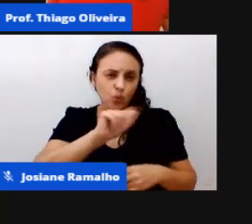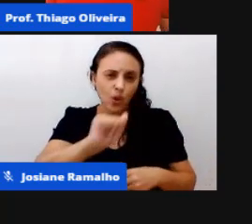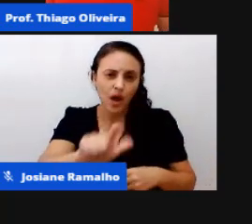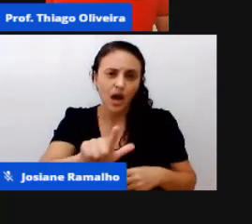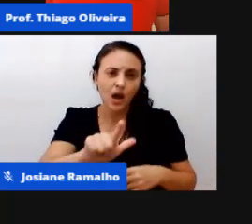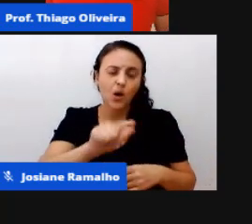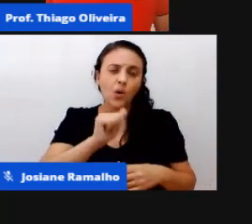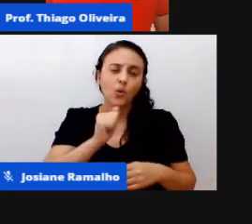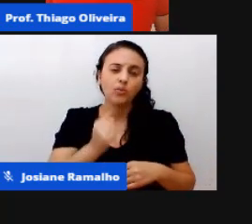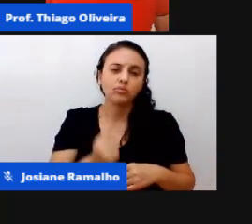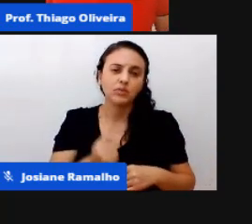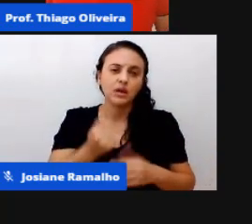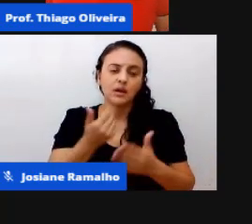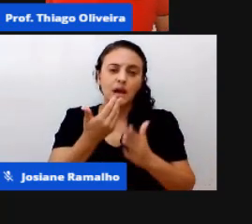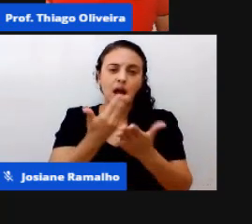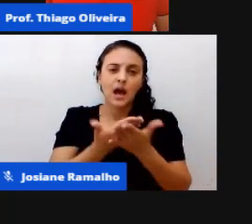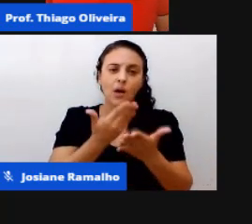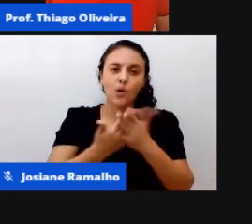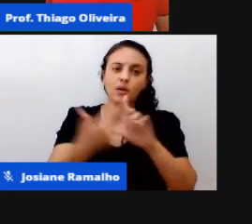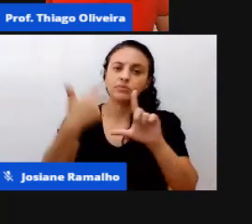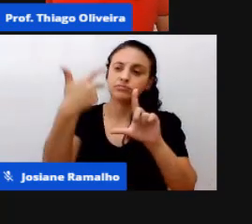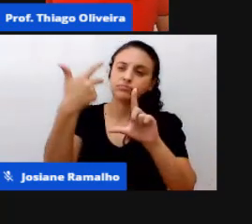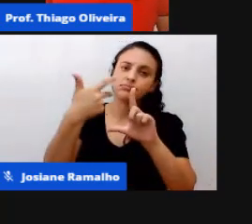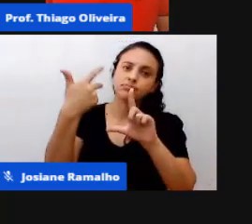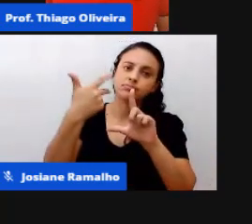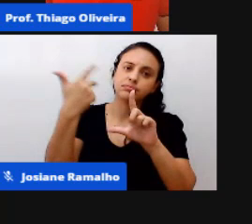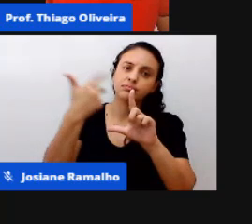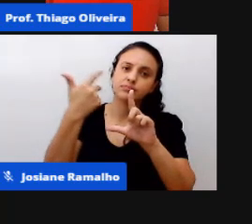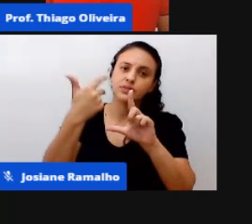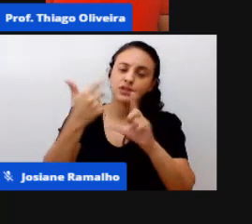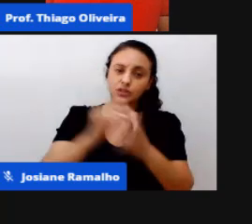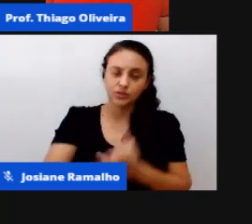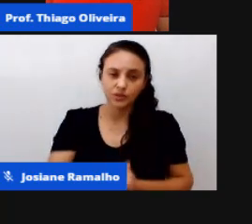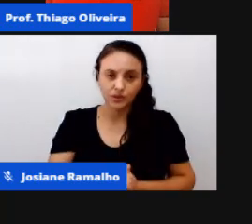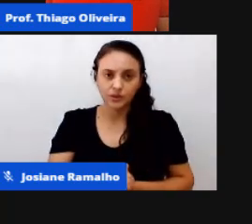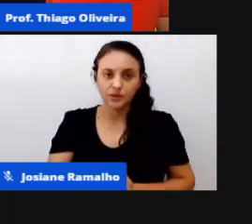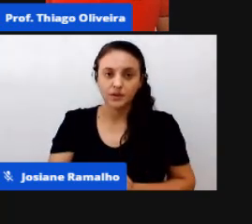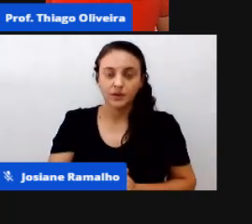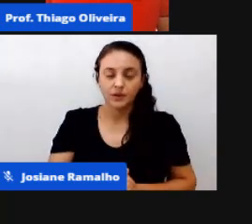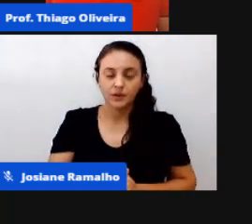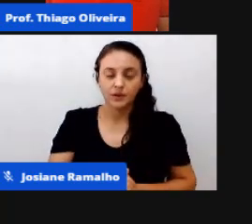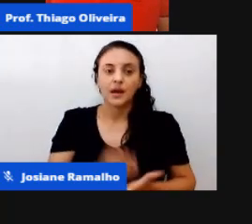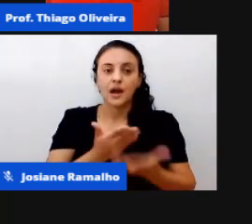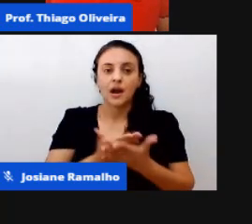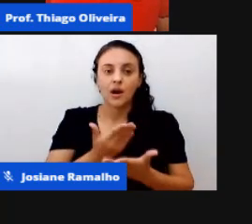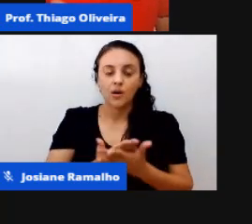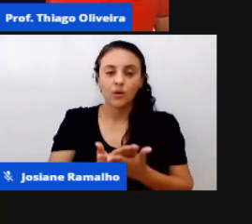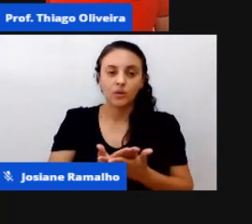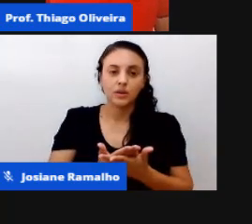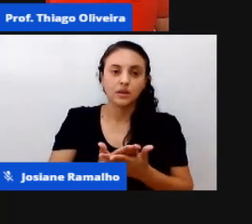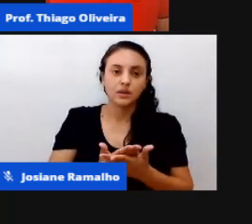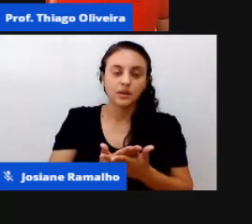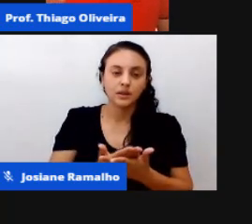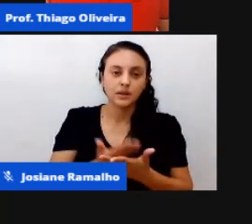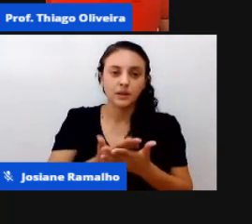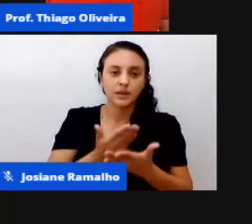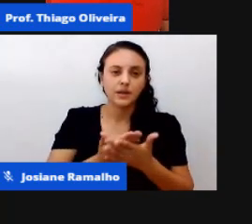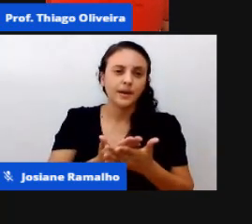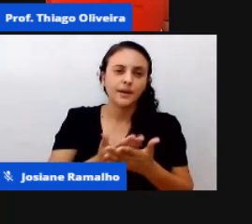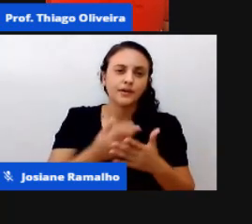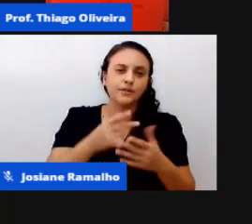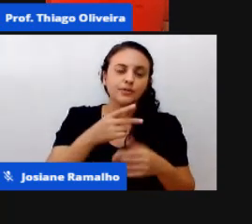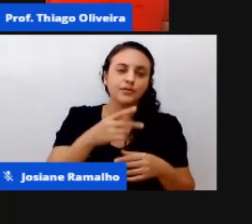professor, uma atividade de realidade aumentada, portais,